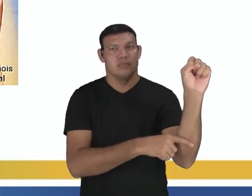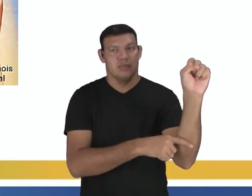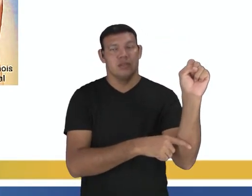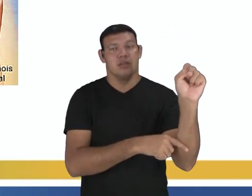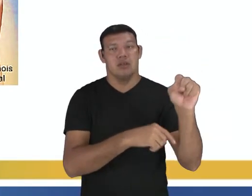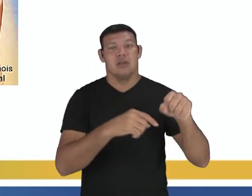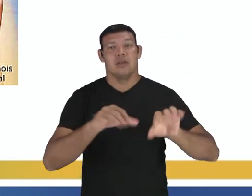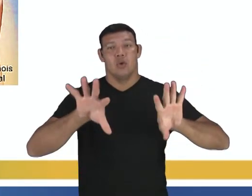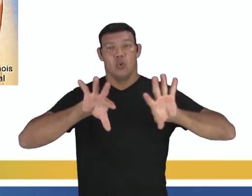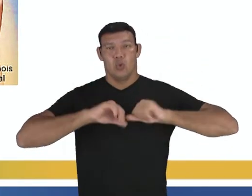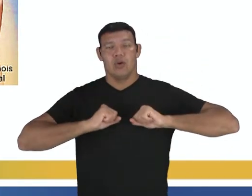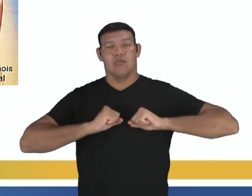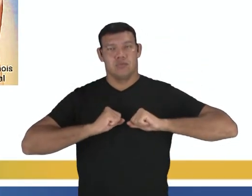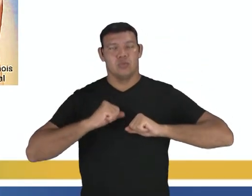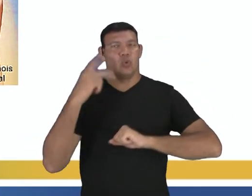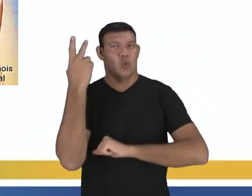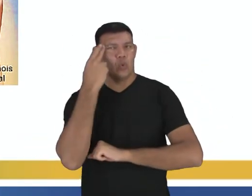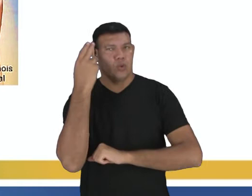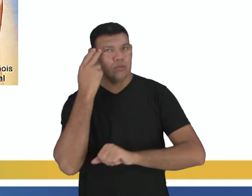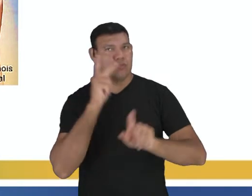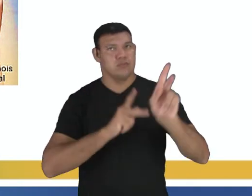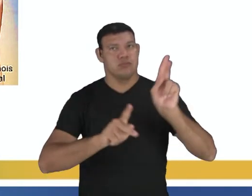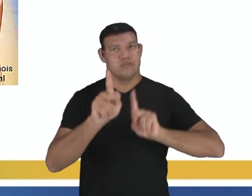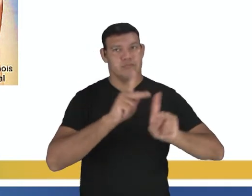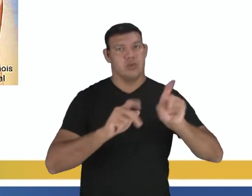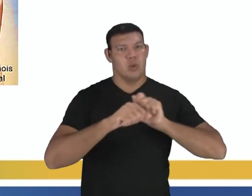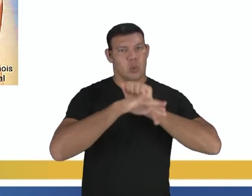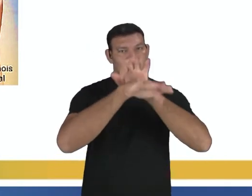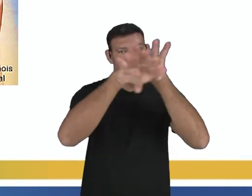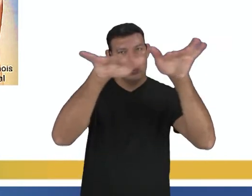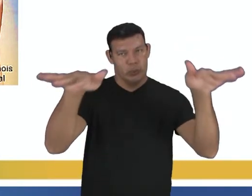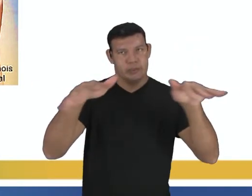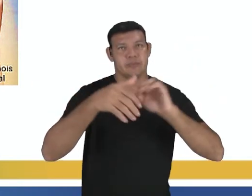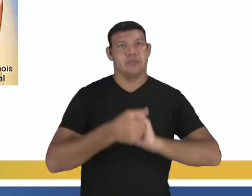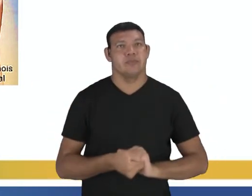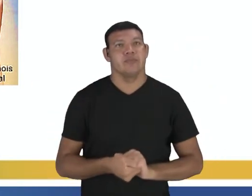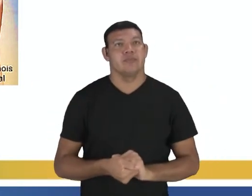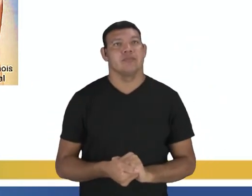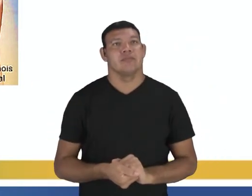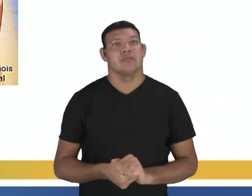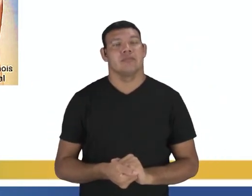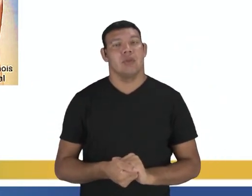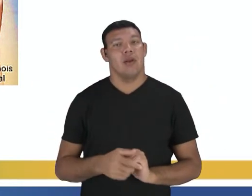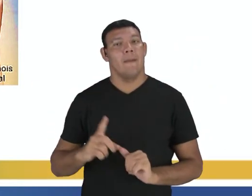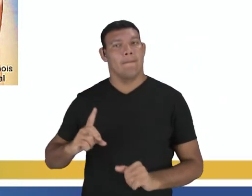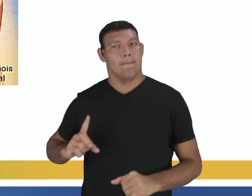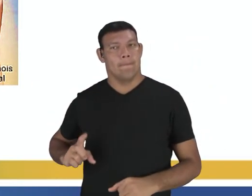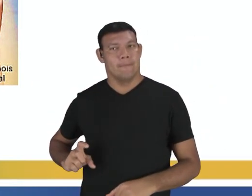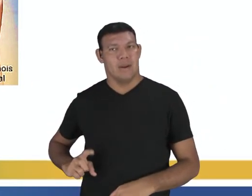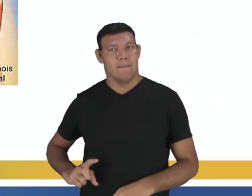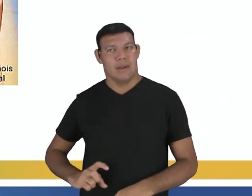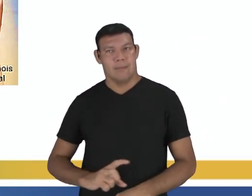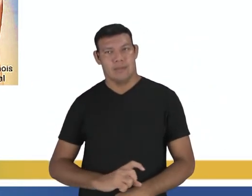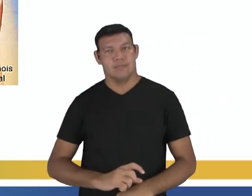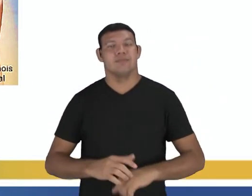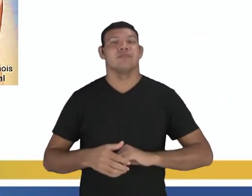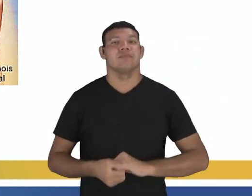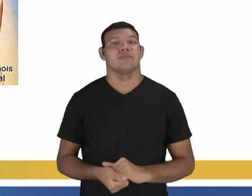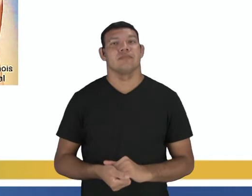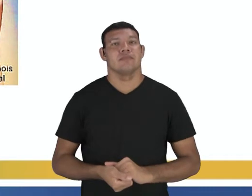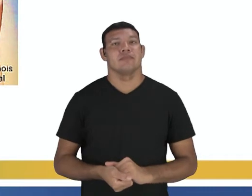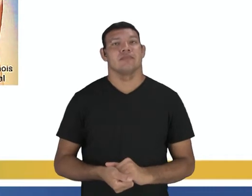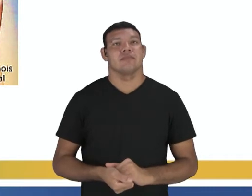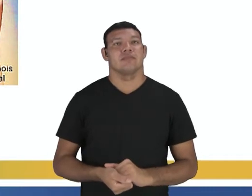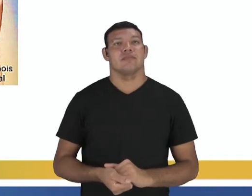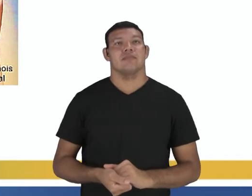bastante comum, infelizmente, entre a população, tá bom? Acaba sendo bastante disseminada, tá? Ela é causada por uma bactéria, acompanha